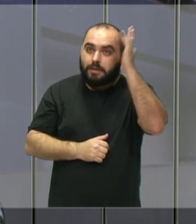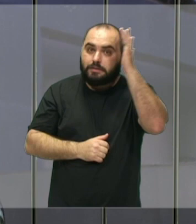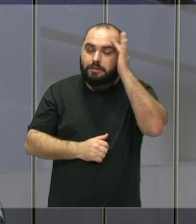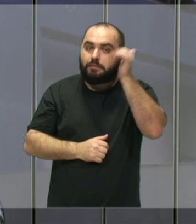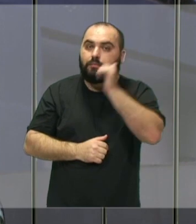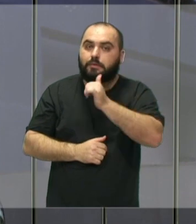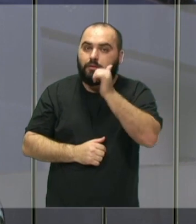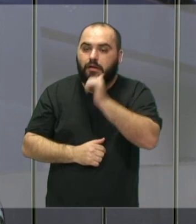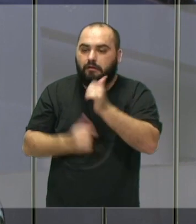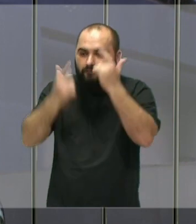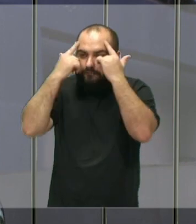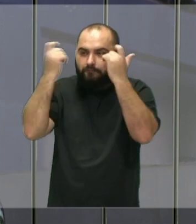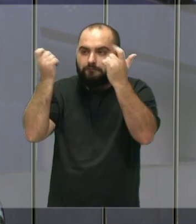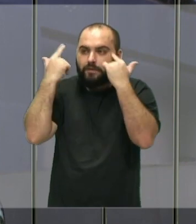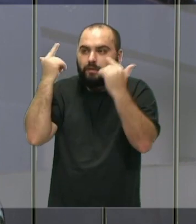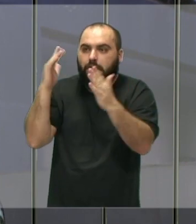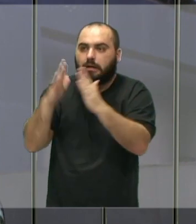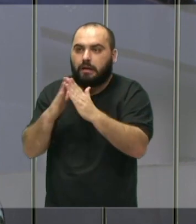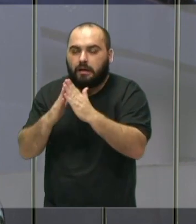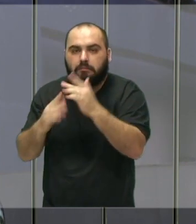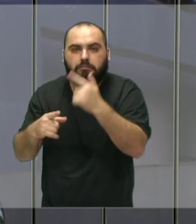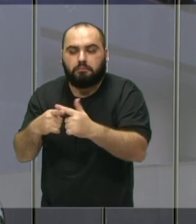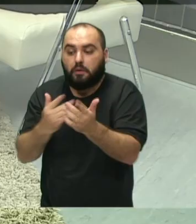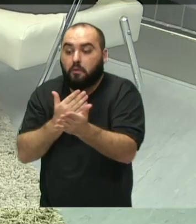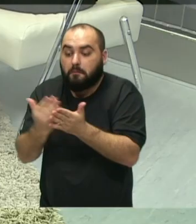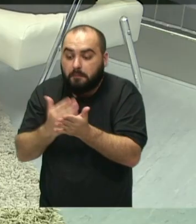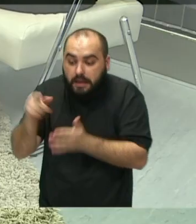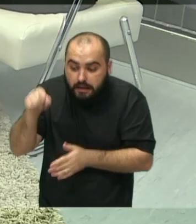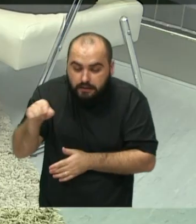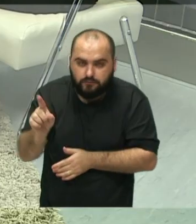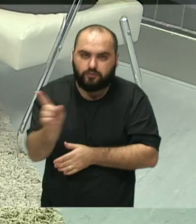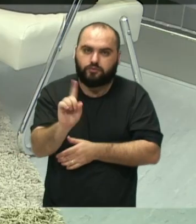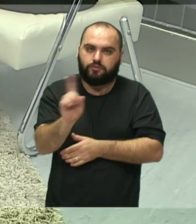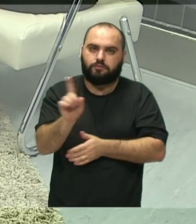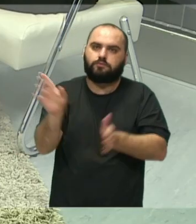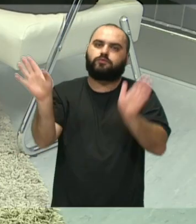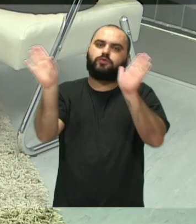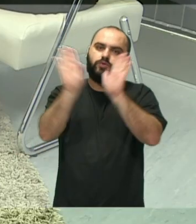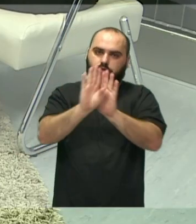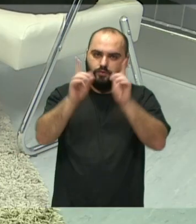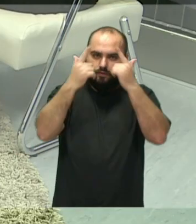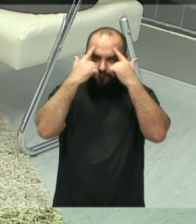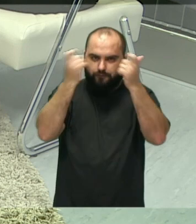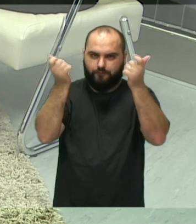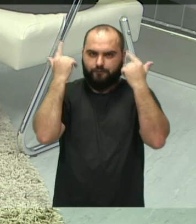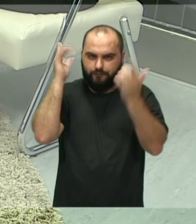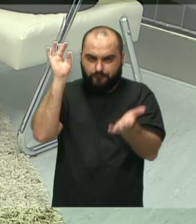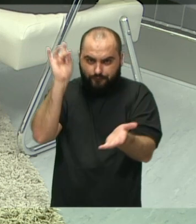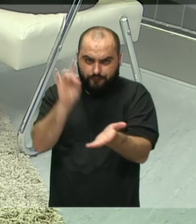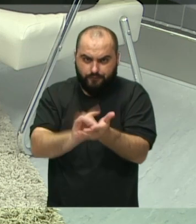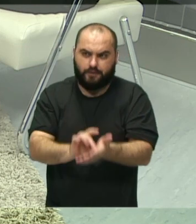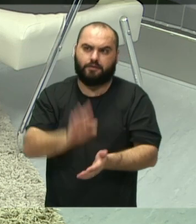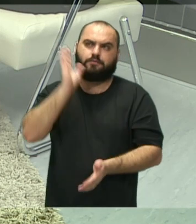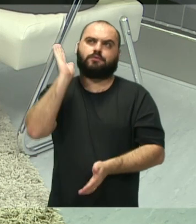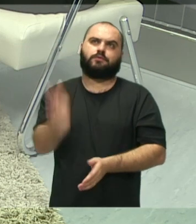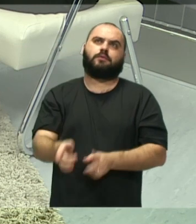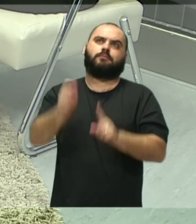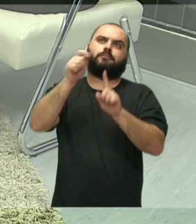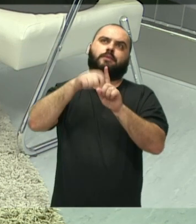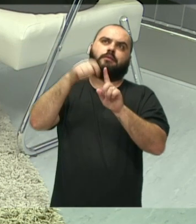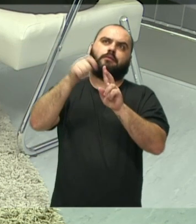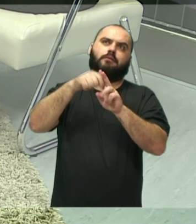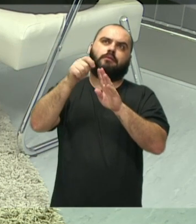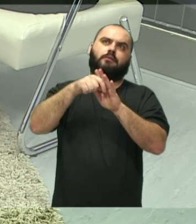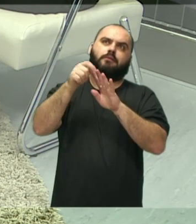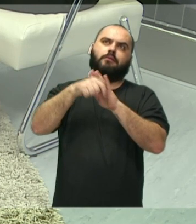casa. Por quê? Porque não é um processo que começa na violência. Quando chega na violência mesmo em si, isso já foram meses